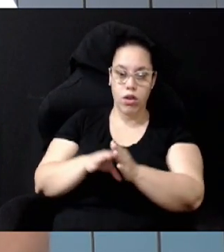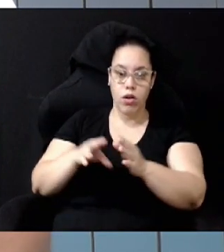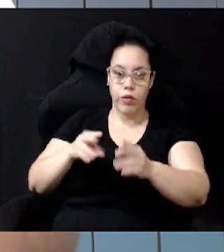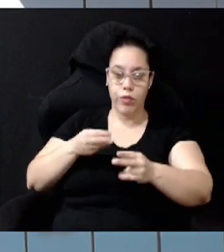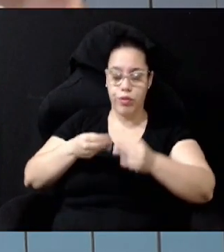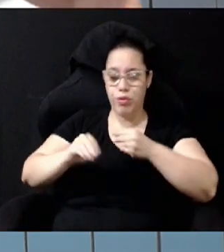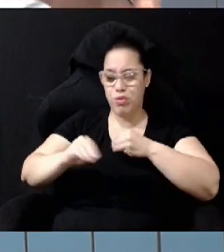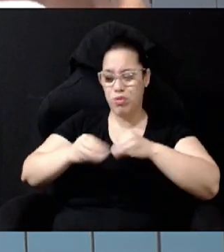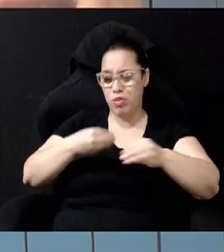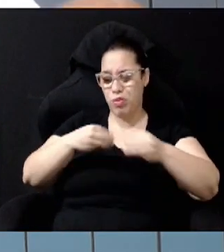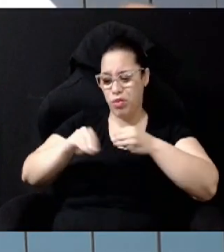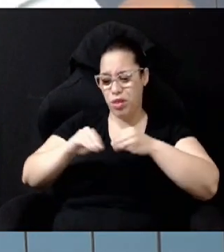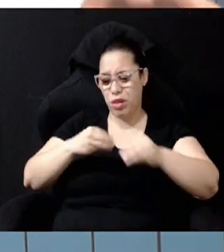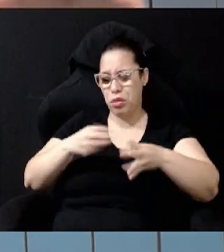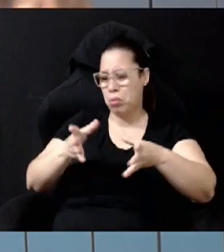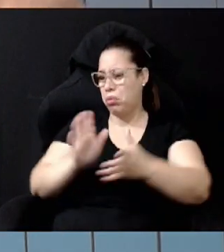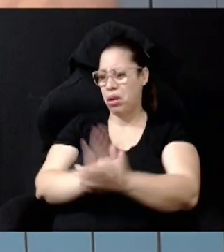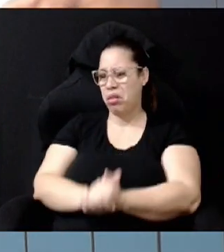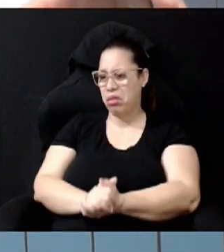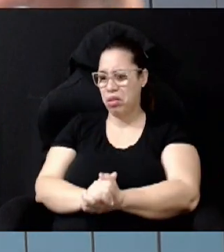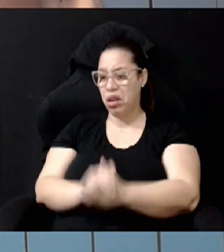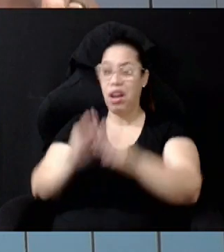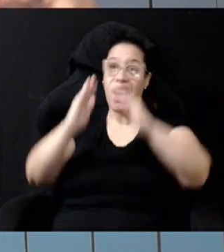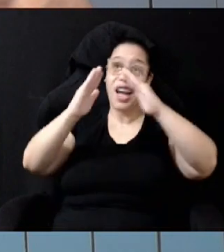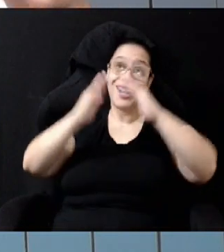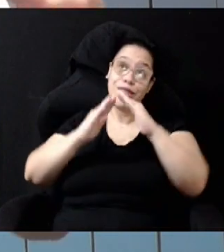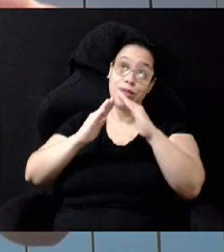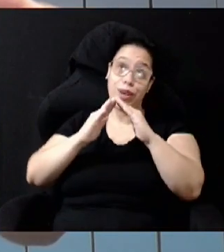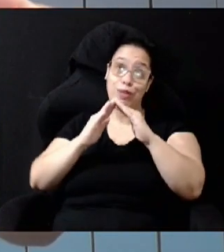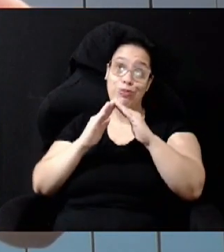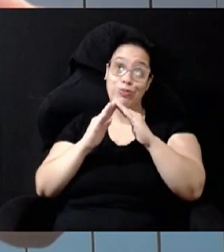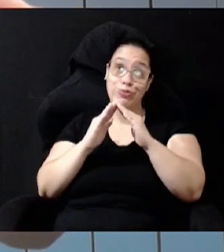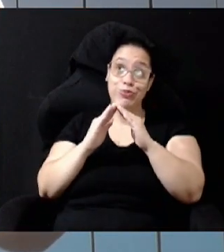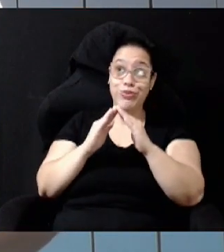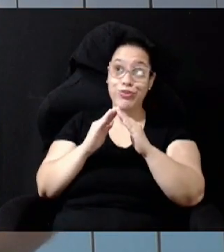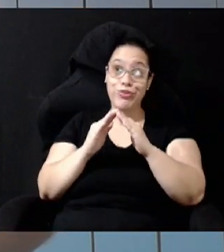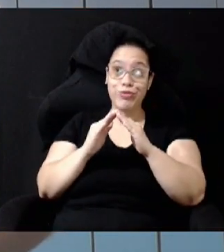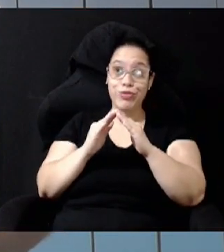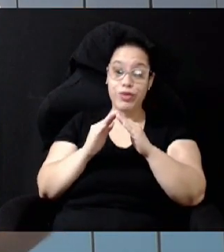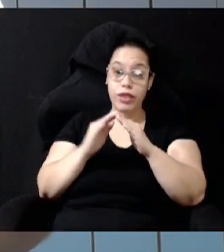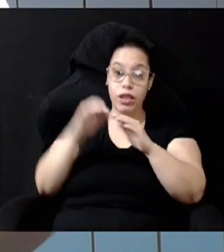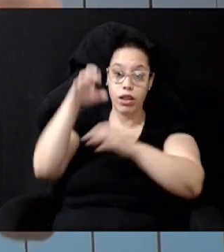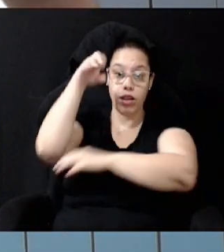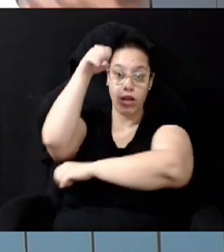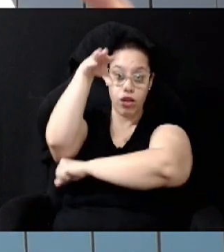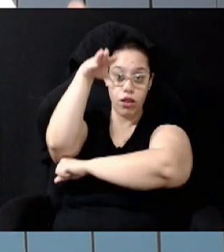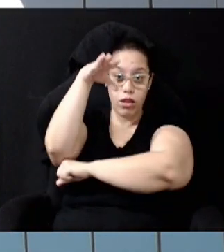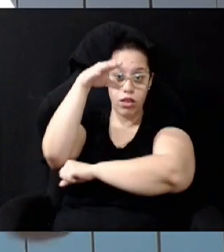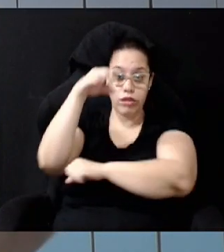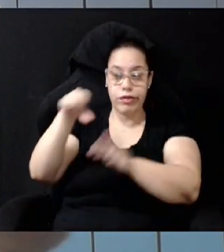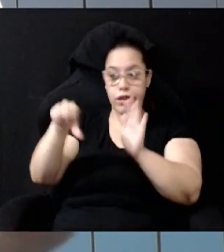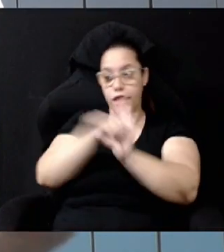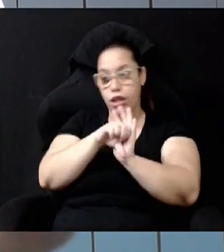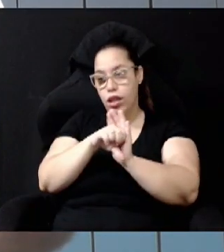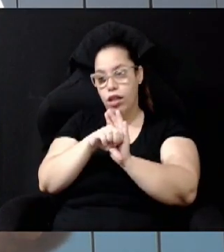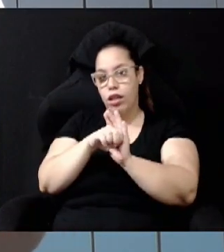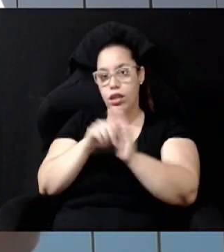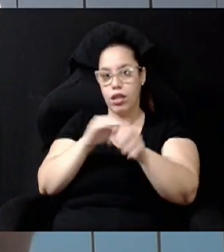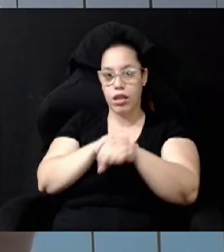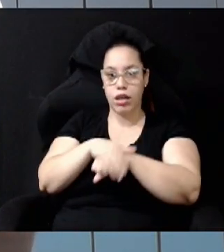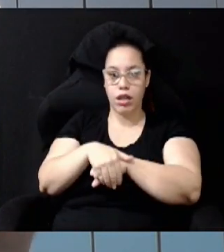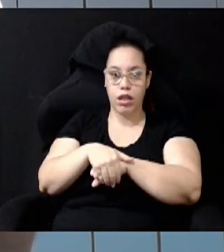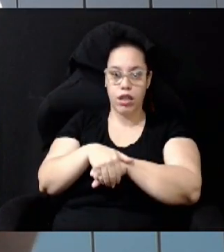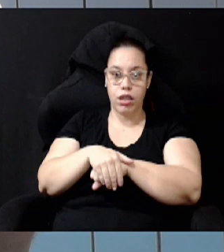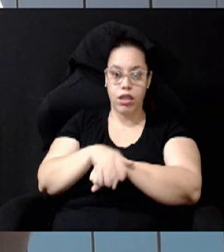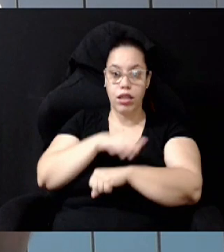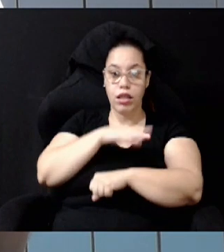PET, né, acampar e fazer aquele limpo enorme com iluminação inadequada durante a noite, você tem ali os animais, entende?